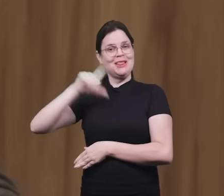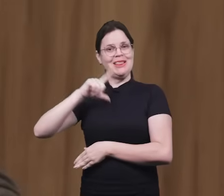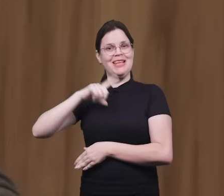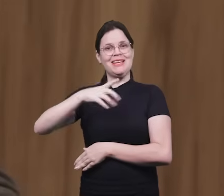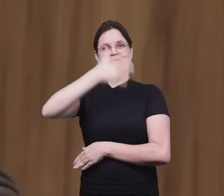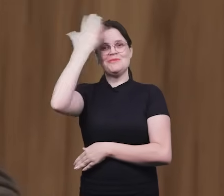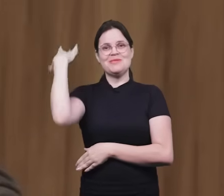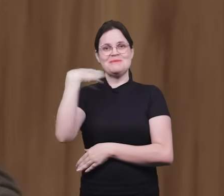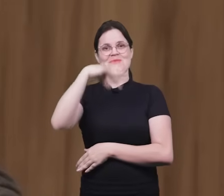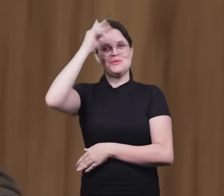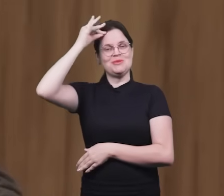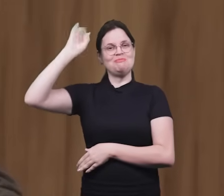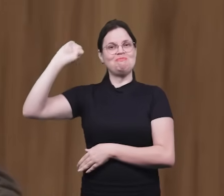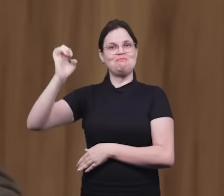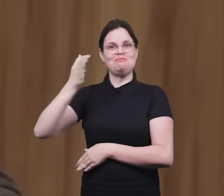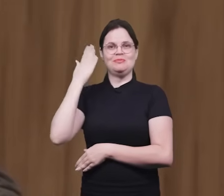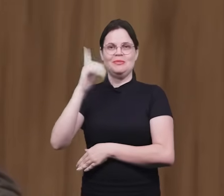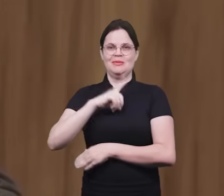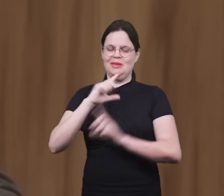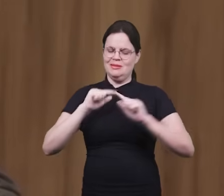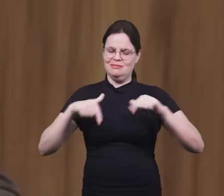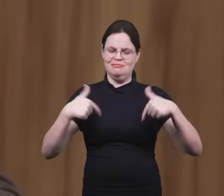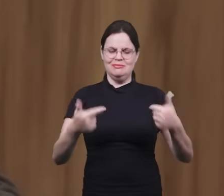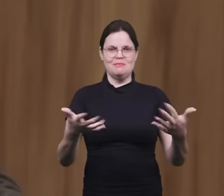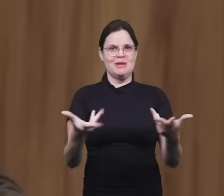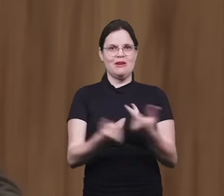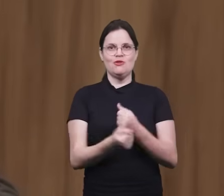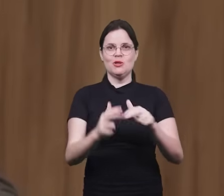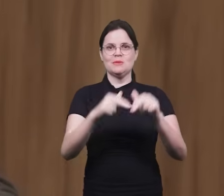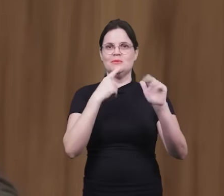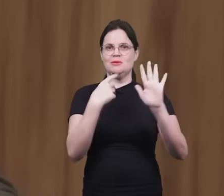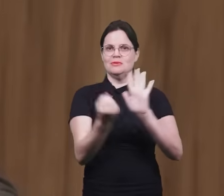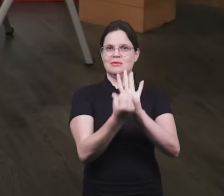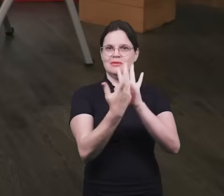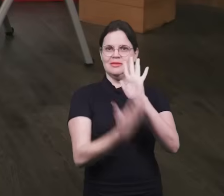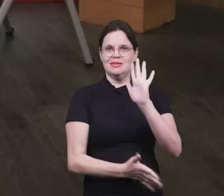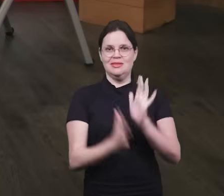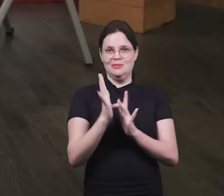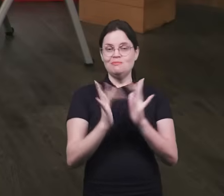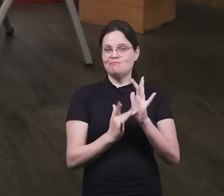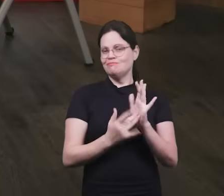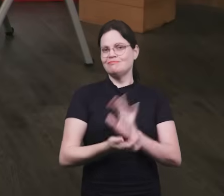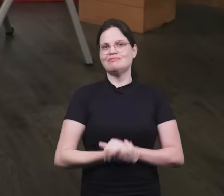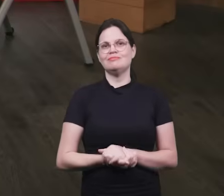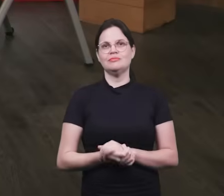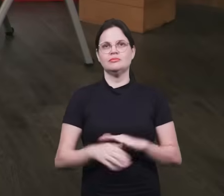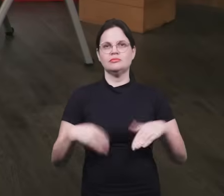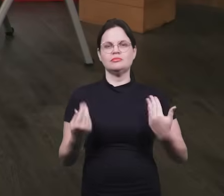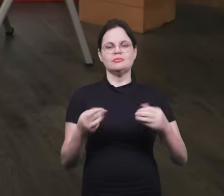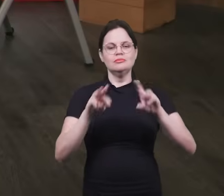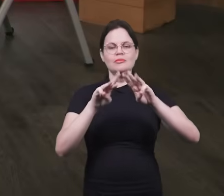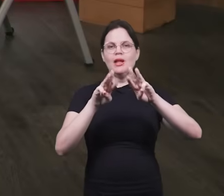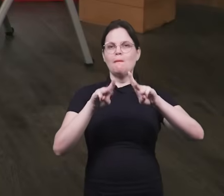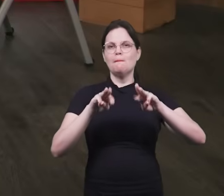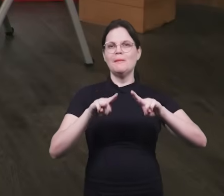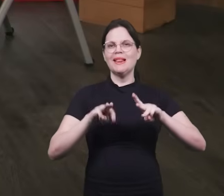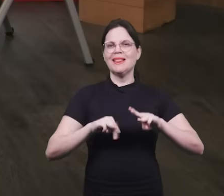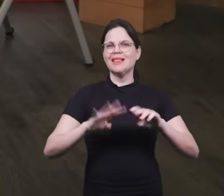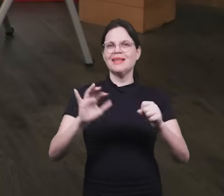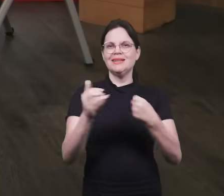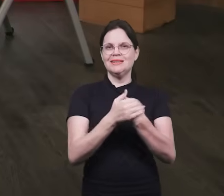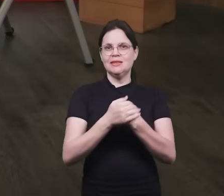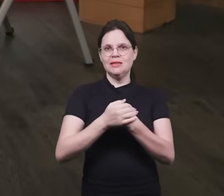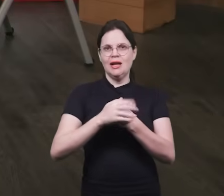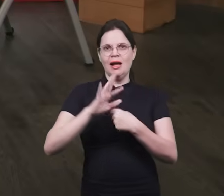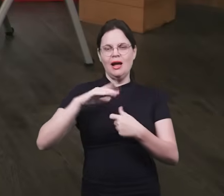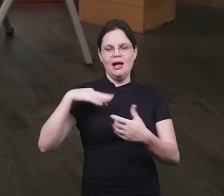pelo Espírito Santo, por essa operação, por esse recurso, que é o sangue de Jesus. Glória a Jesus. E esse maná escondido, que